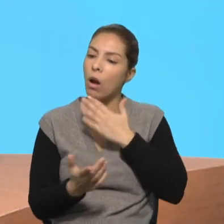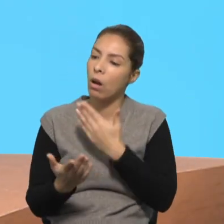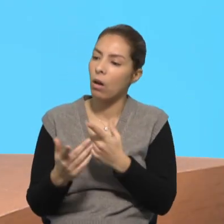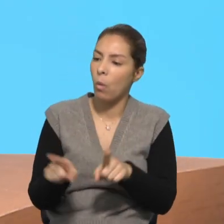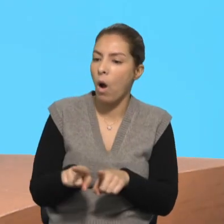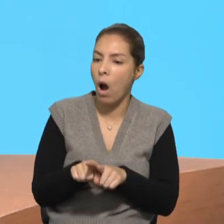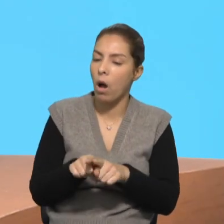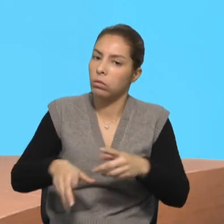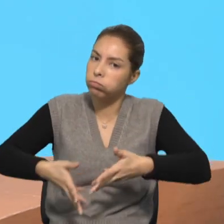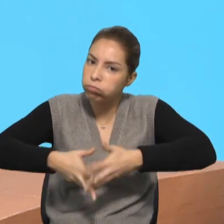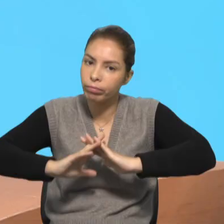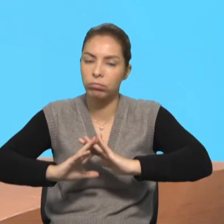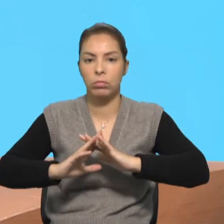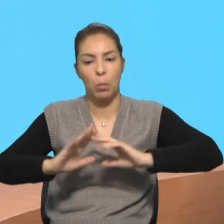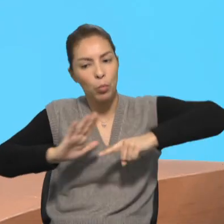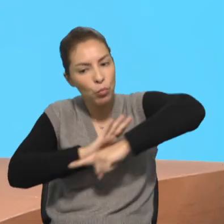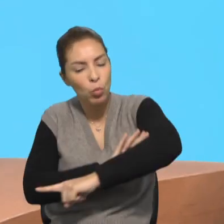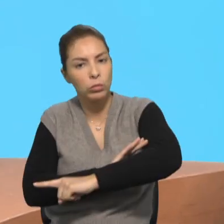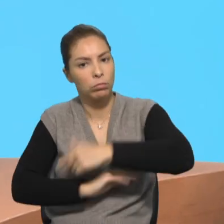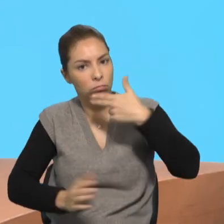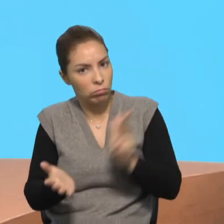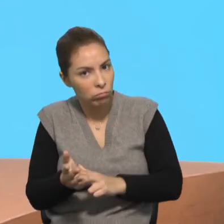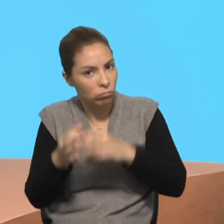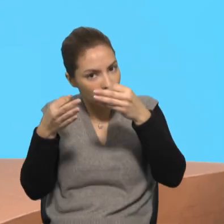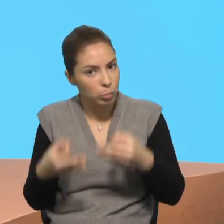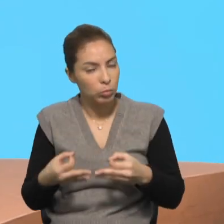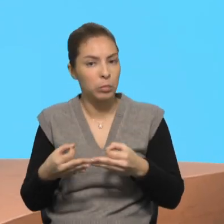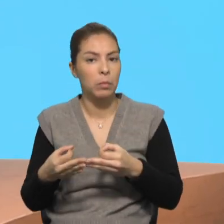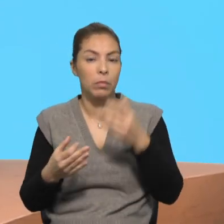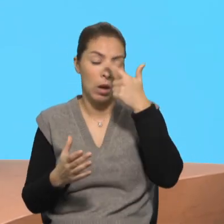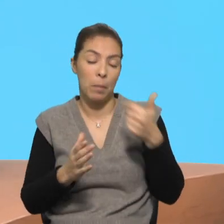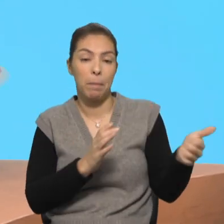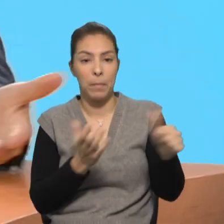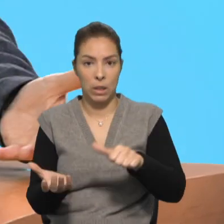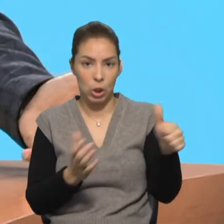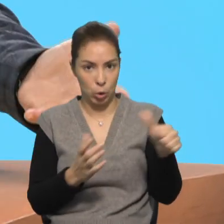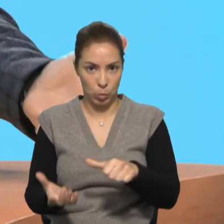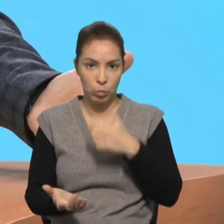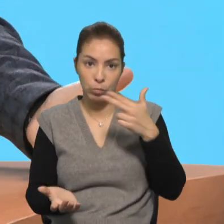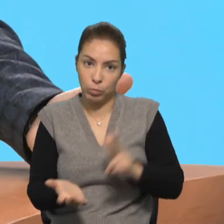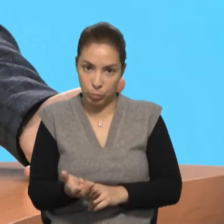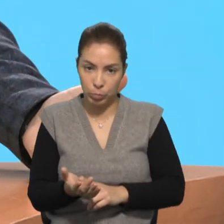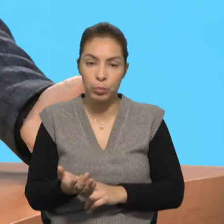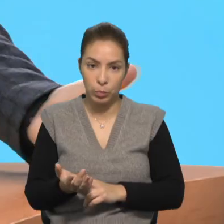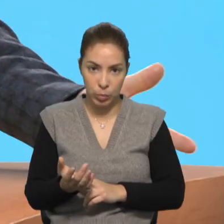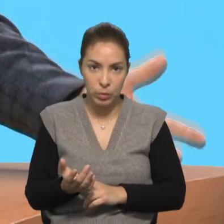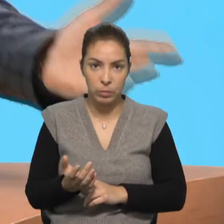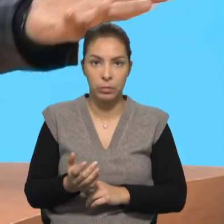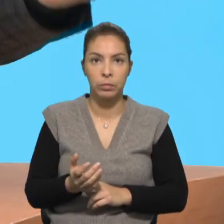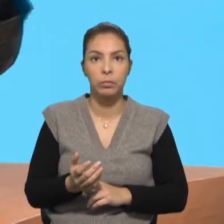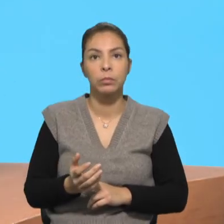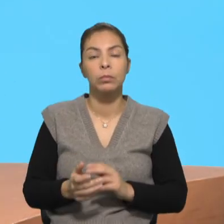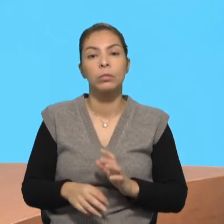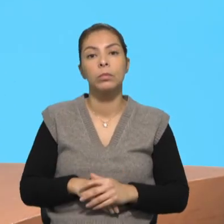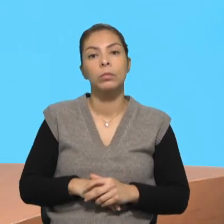mais fundamento à própria teologia do batismo cristão, que é o sacramento primordial da